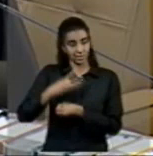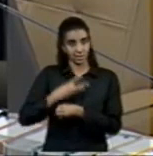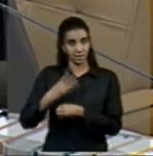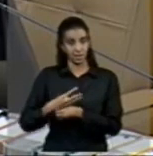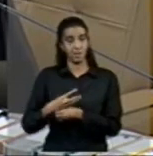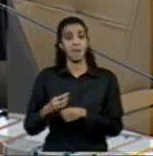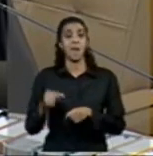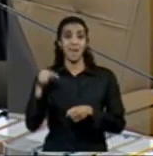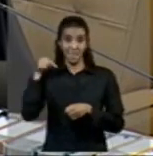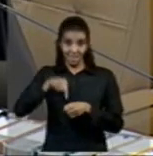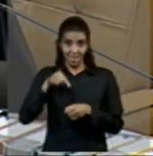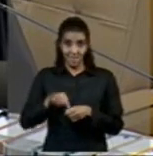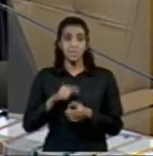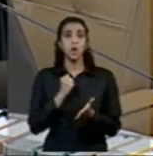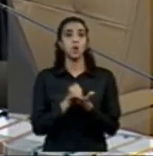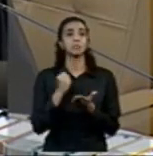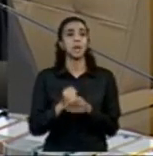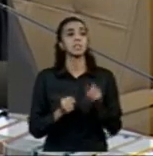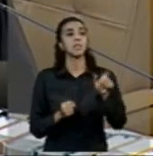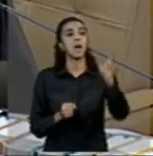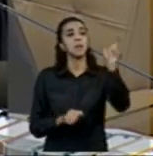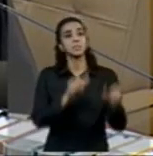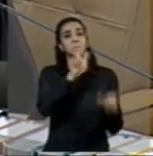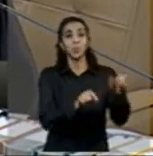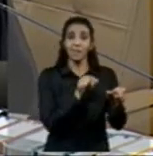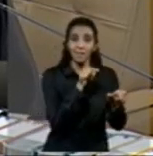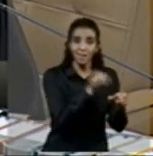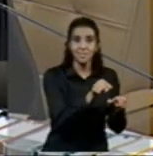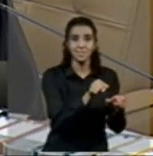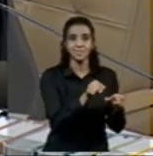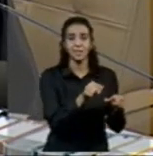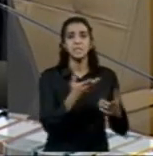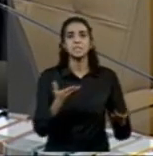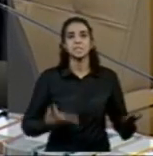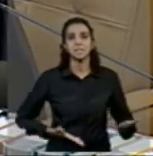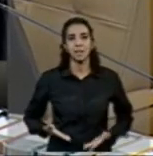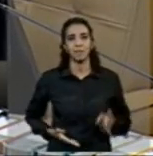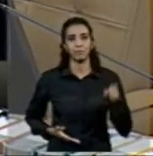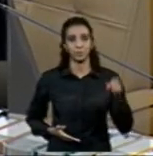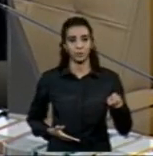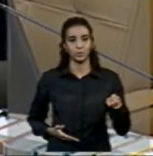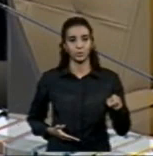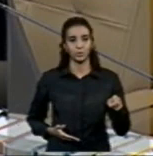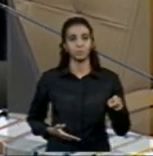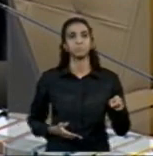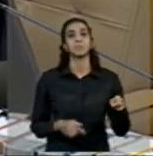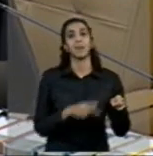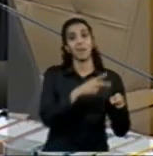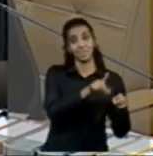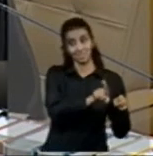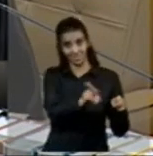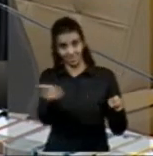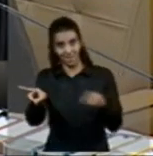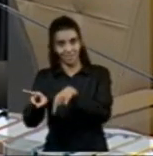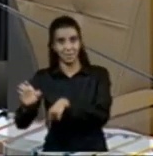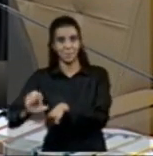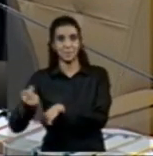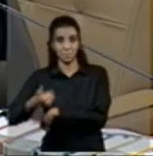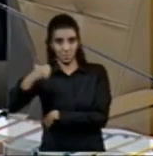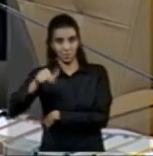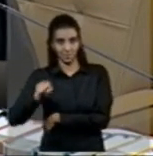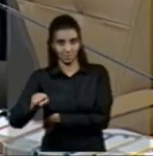turno, contrata trabalhadores cujos serviços prestados destinam-se à tomadora. Em